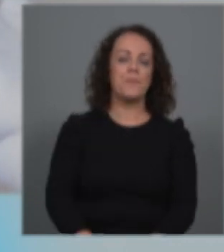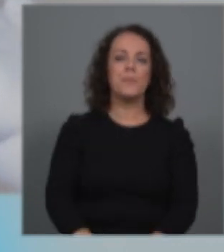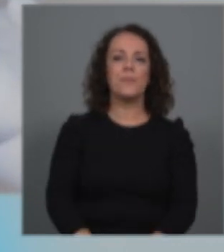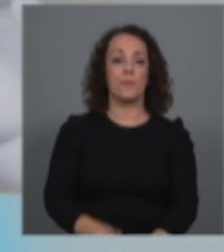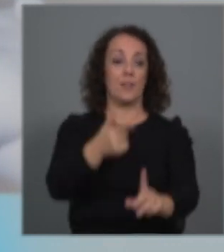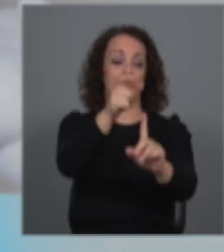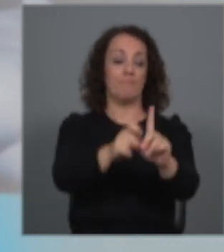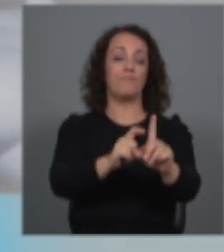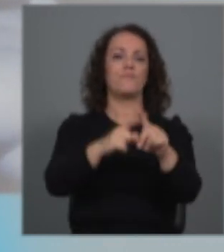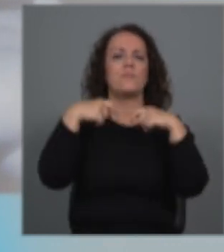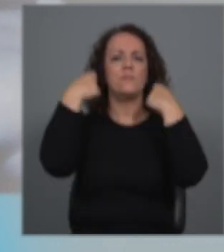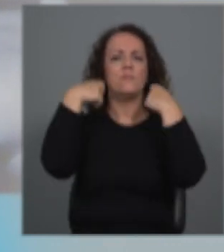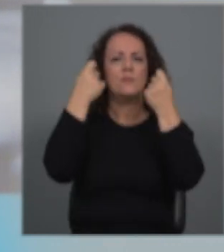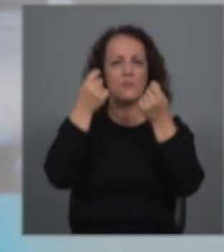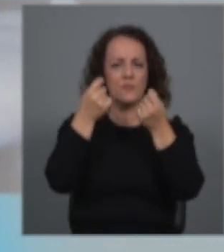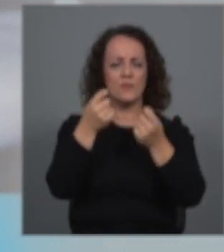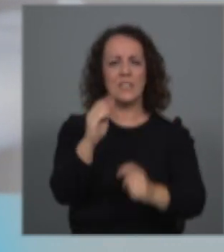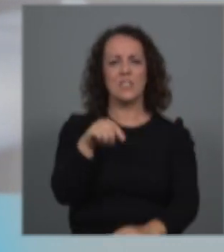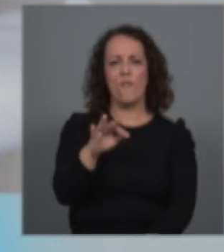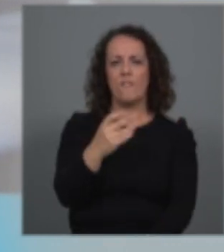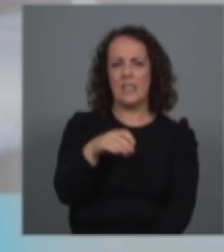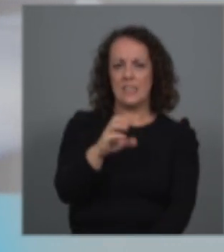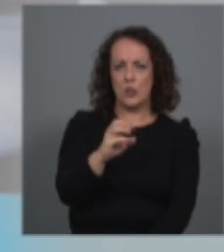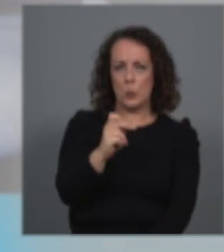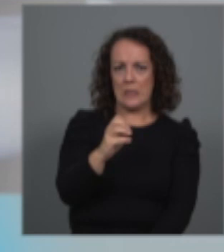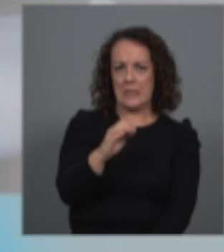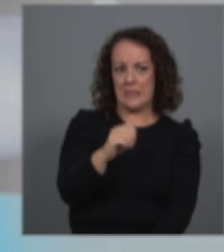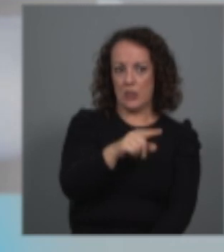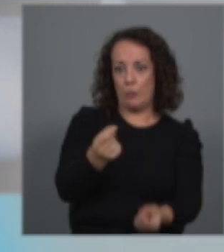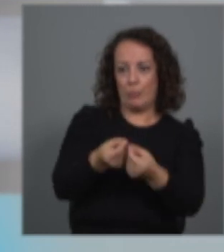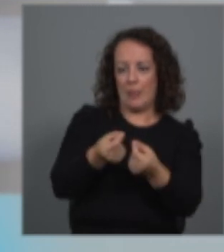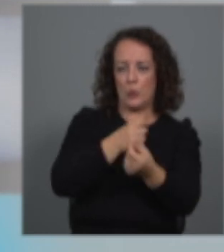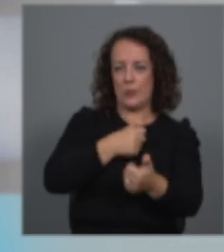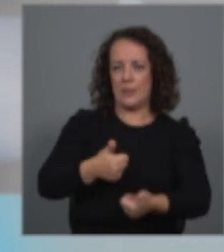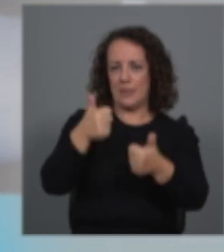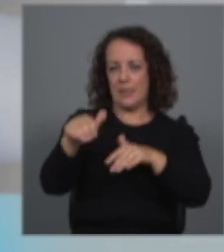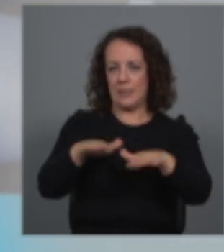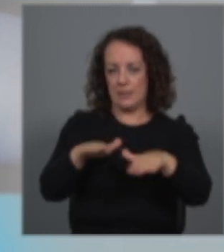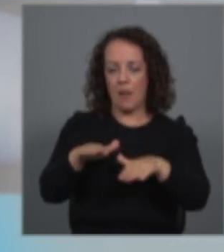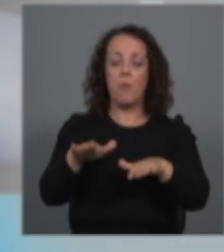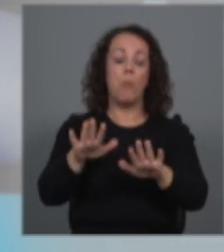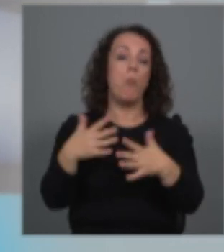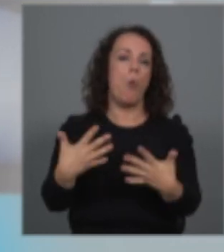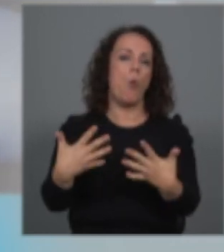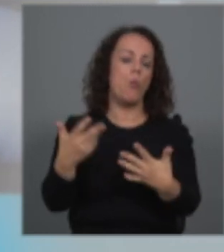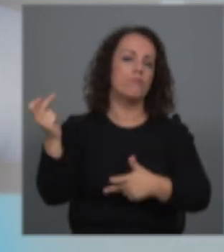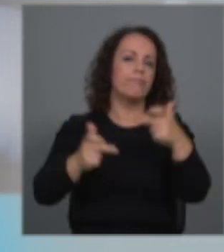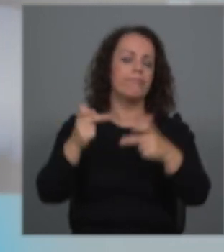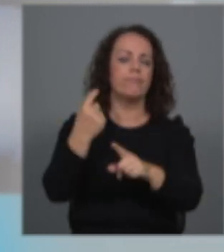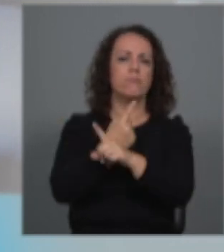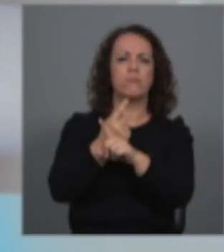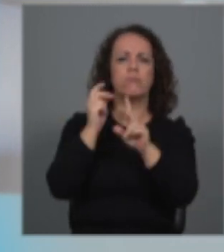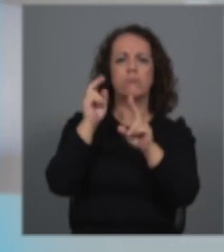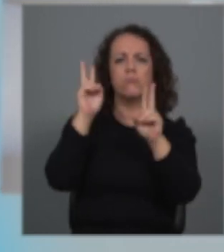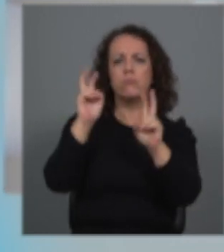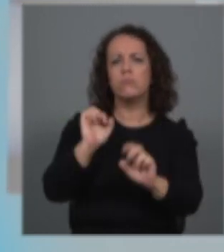que na sociedade italiana está muito próxima da sociedade italiana. Claro que agora as questões ecológicas criam pontes e criam sintonias